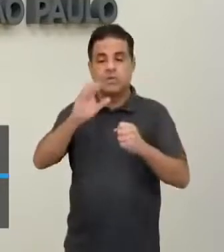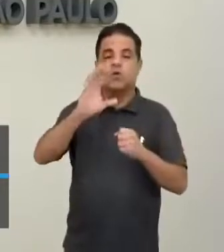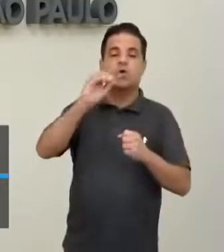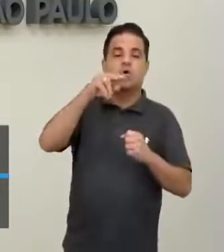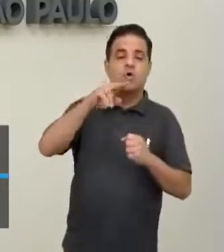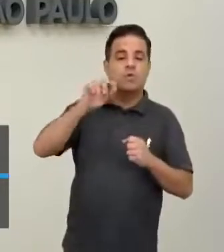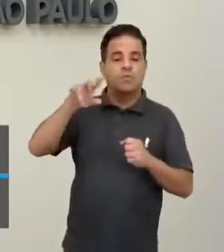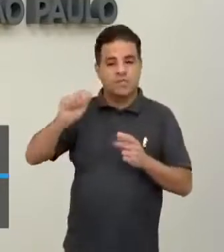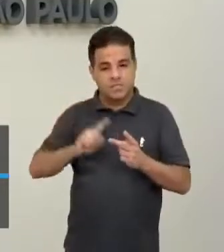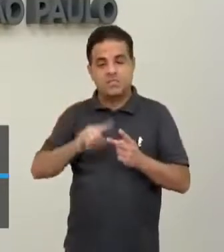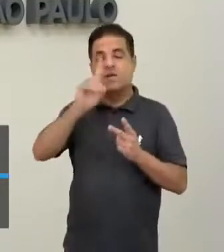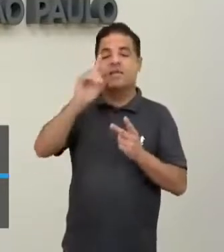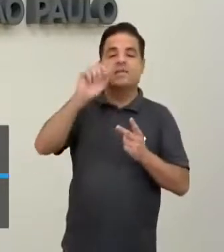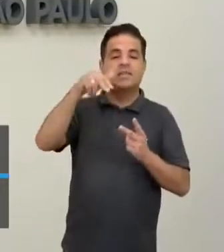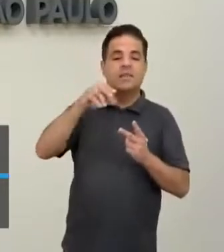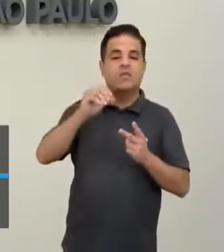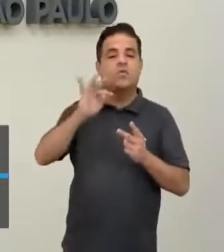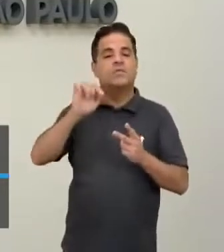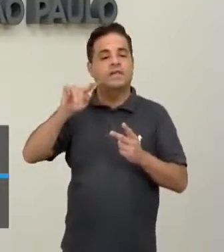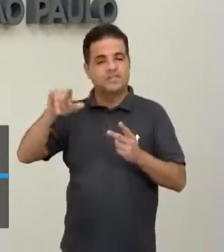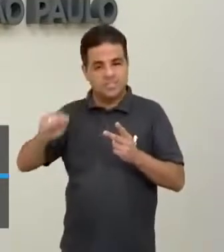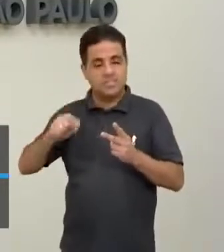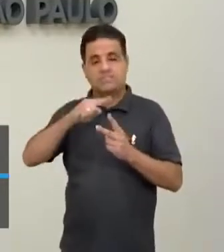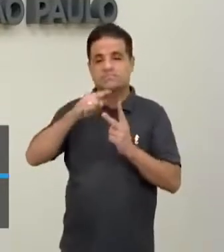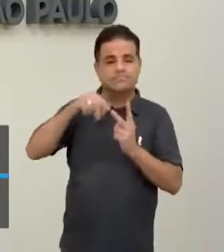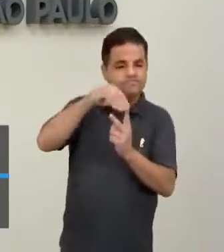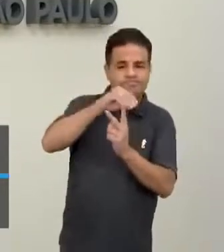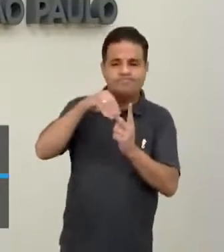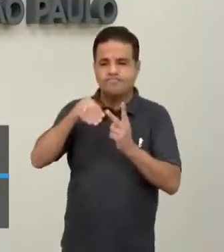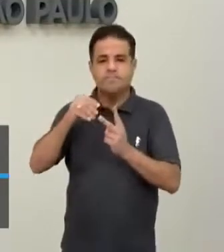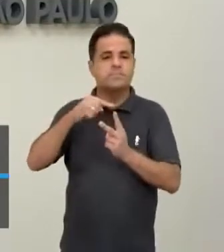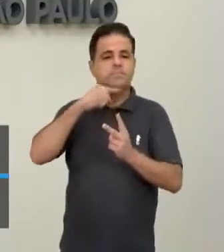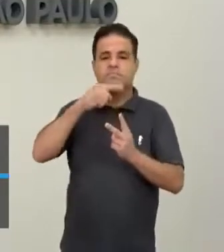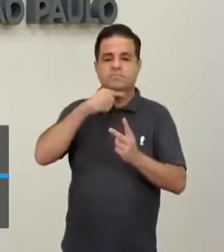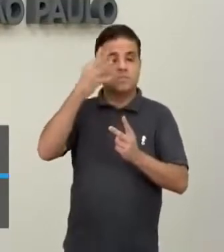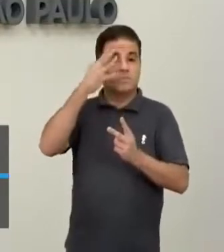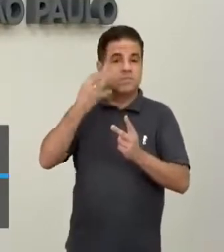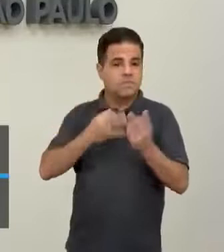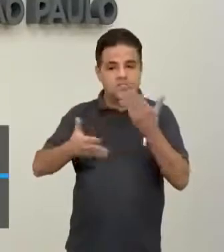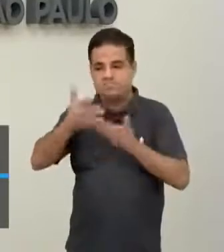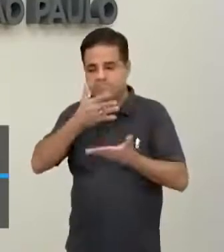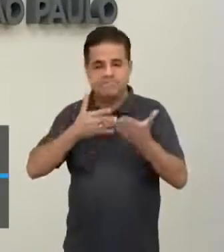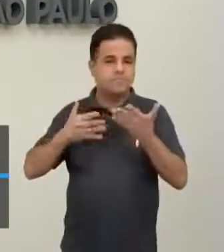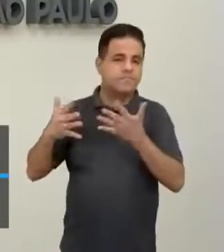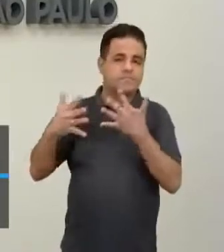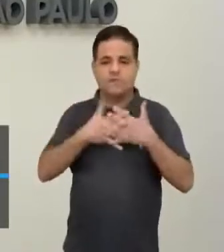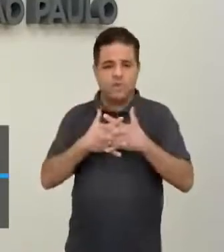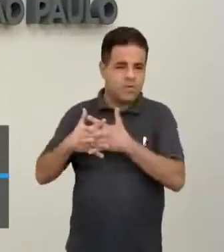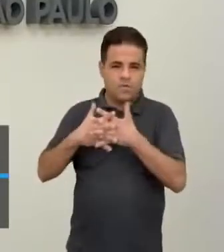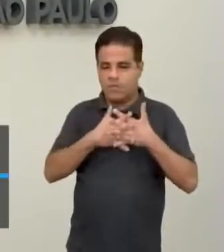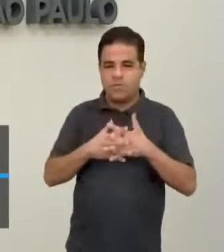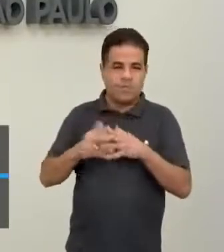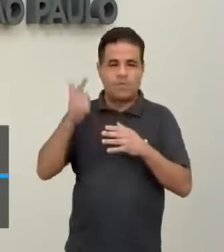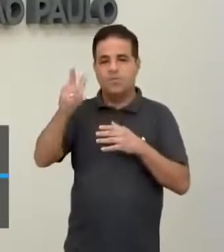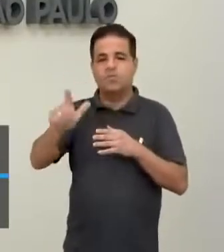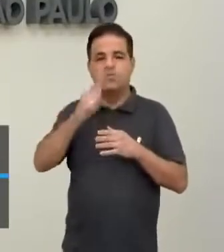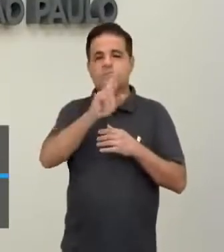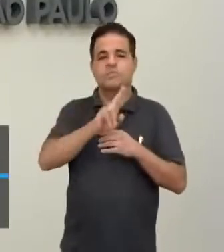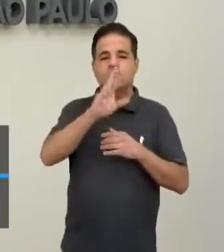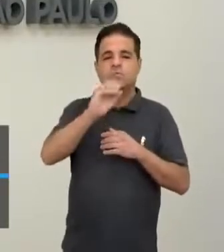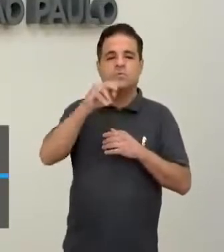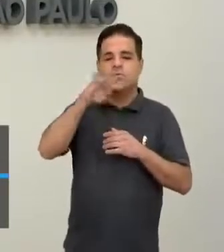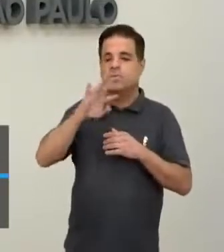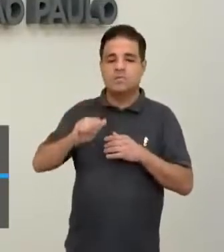conotativa e linguagem denotativa. Então os interlocutores não se entendiam. Enquanto um pega tudo no denotativo, o outro costuma usar o conotativo. E